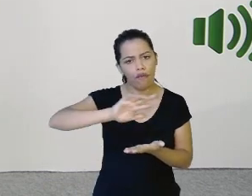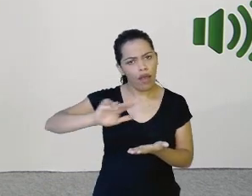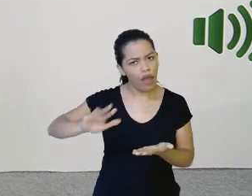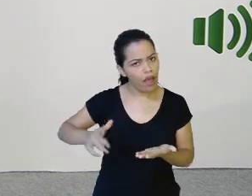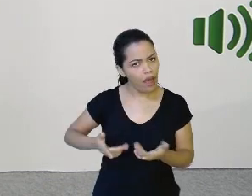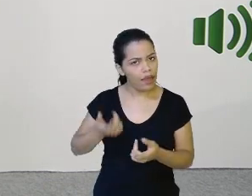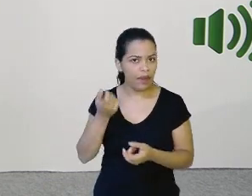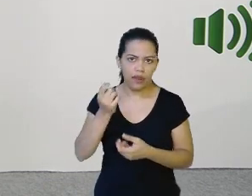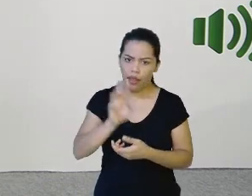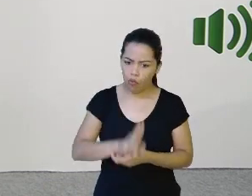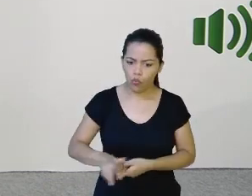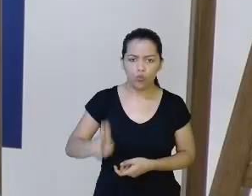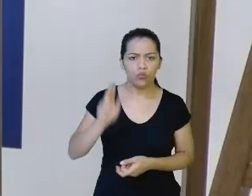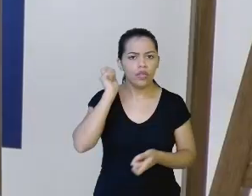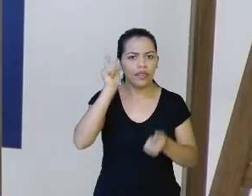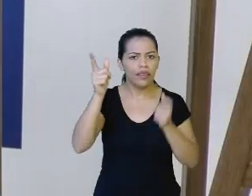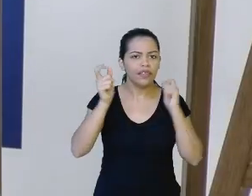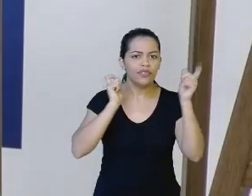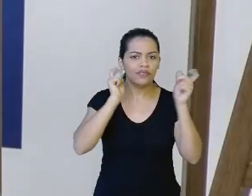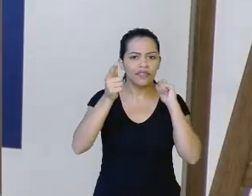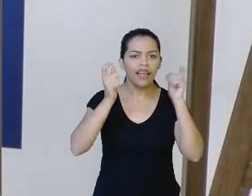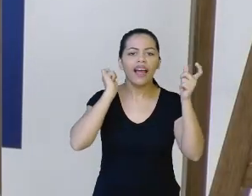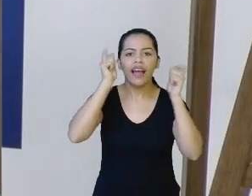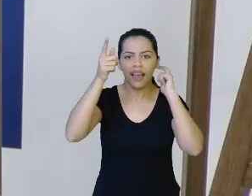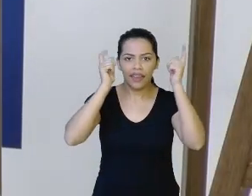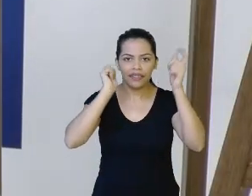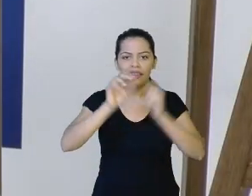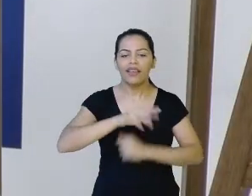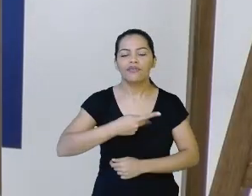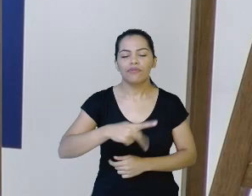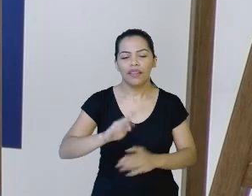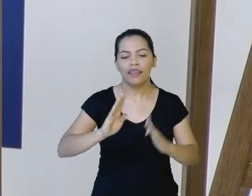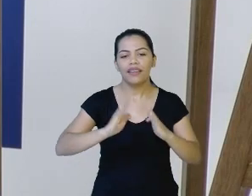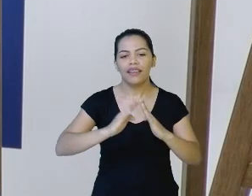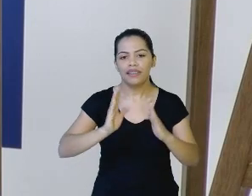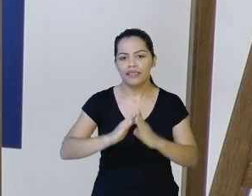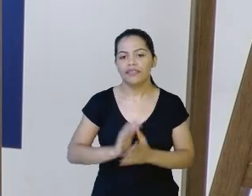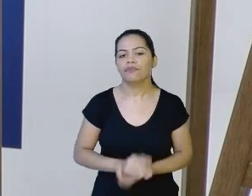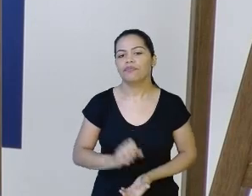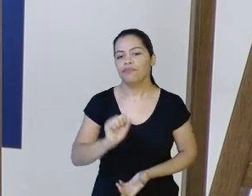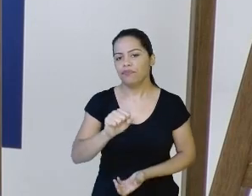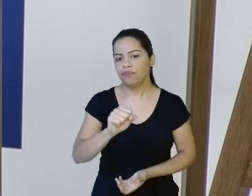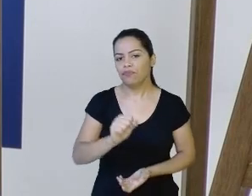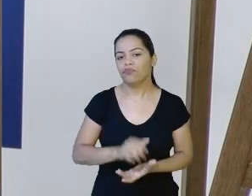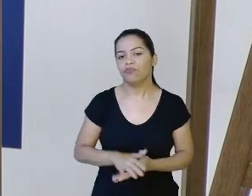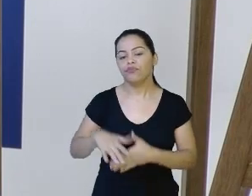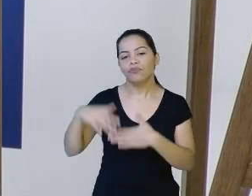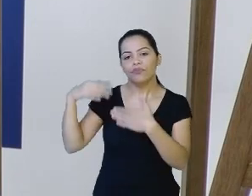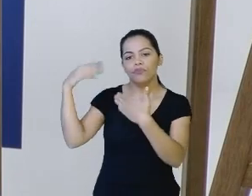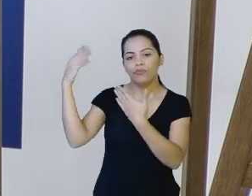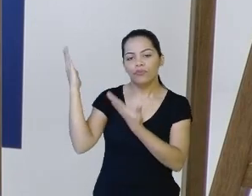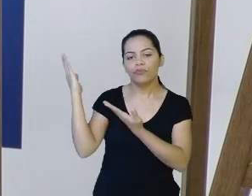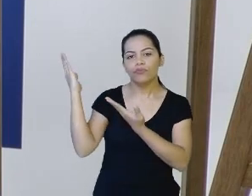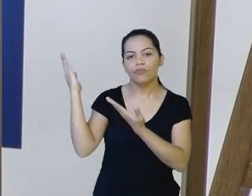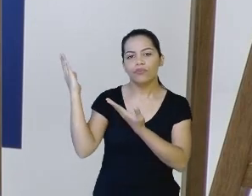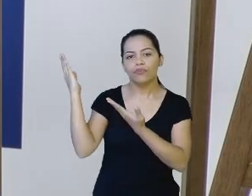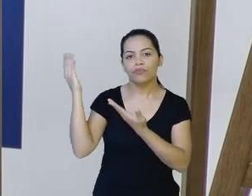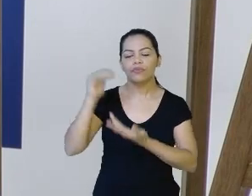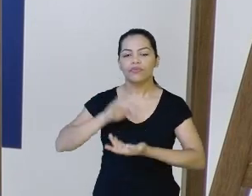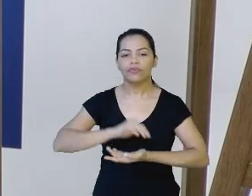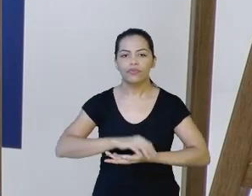a criatividade aí em casa. Pois é. Então, vamos lá. Aqui. E vai dar